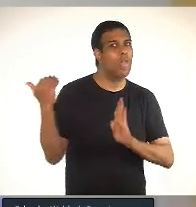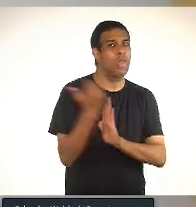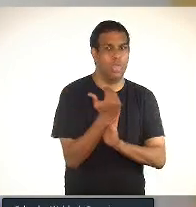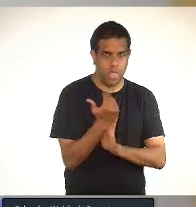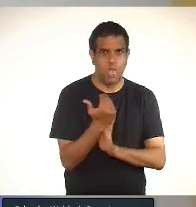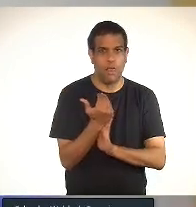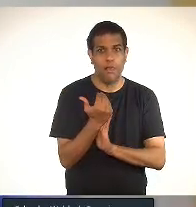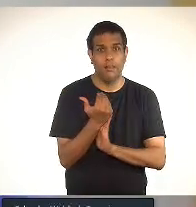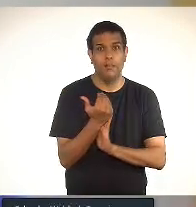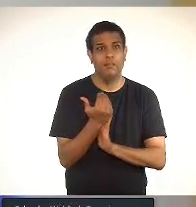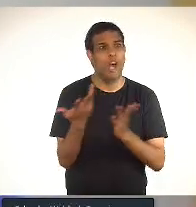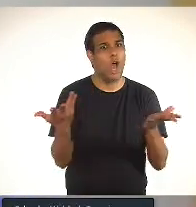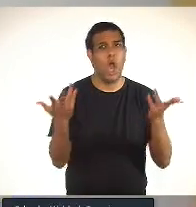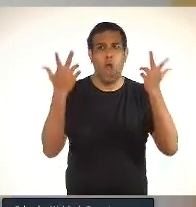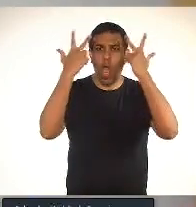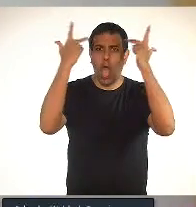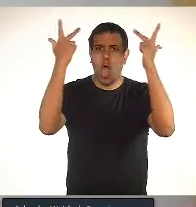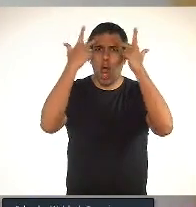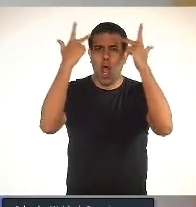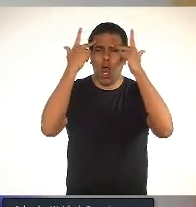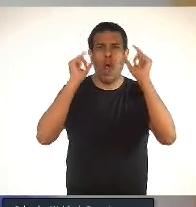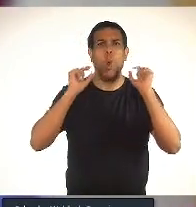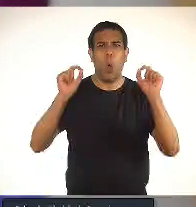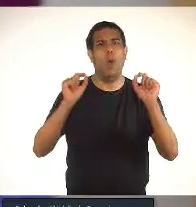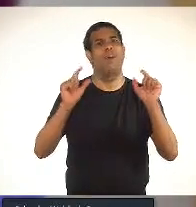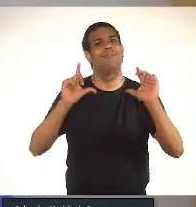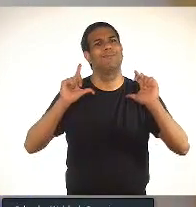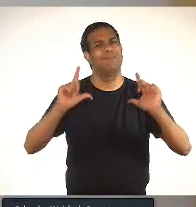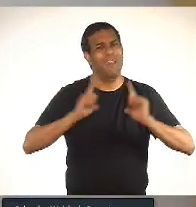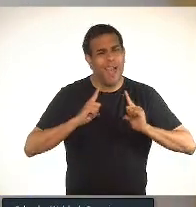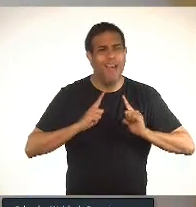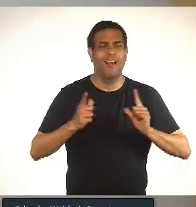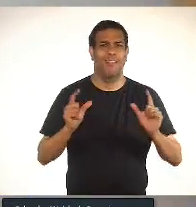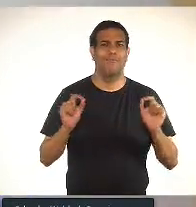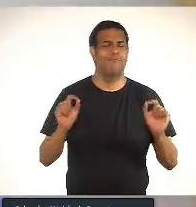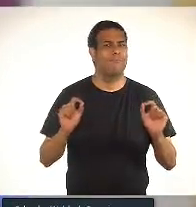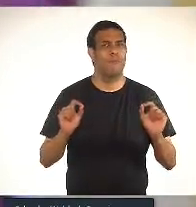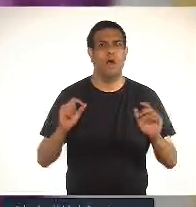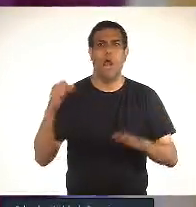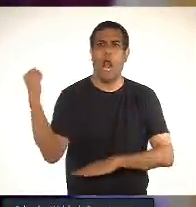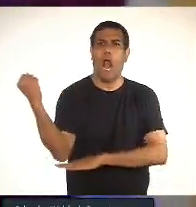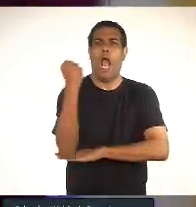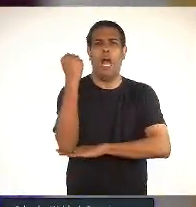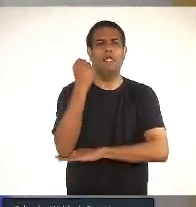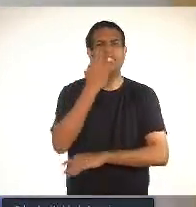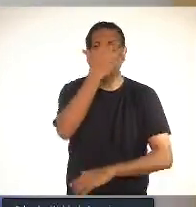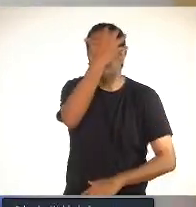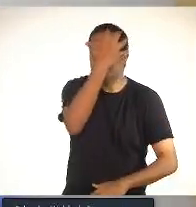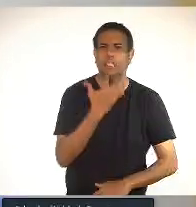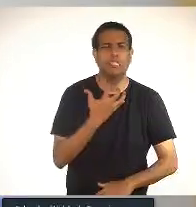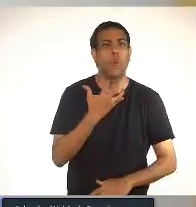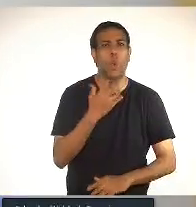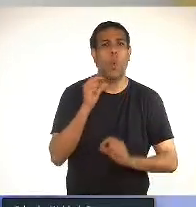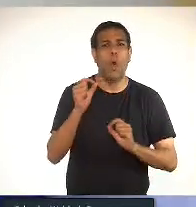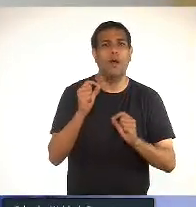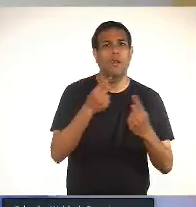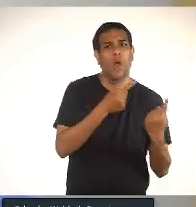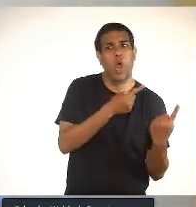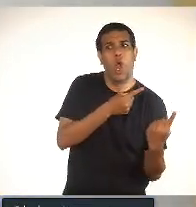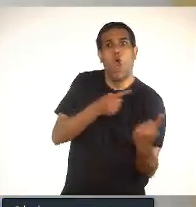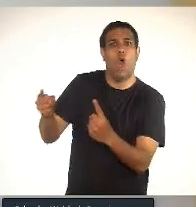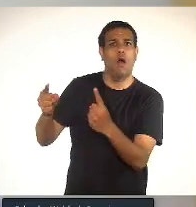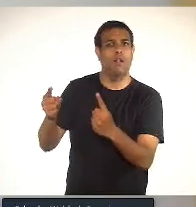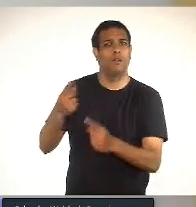os casos mais comuns, os casos mais recorrentes, os casos mais frequentes são aqueles que